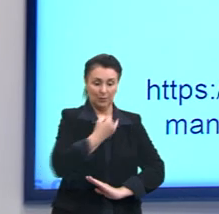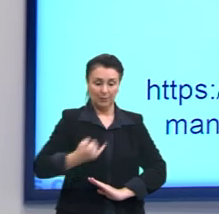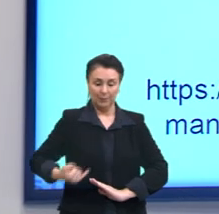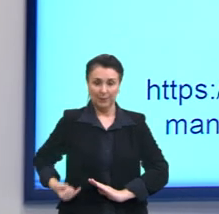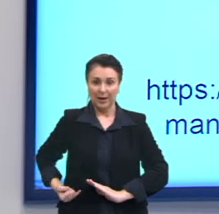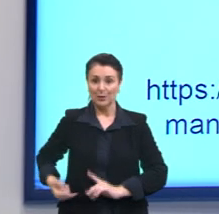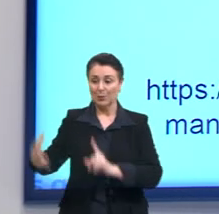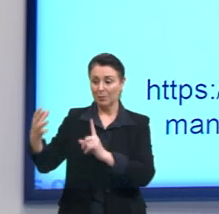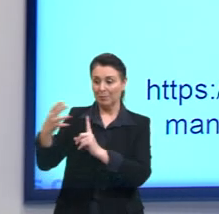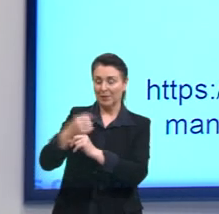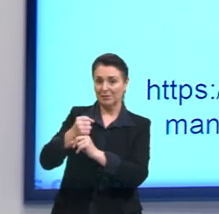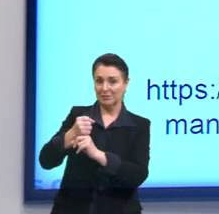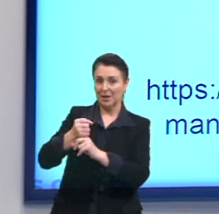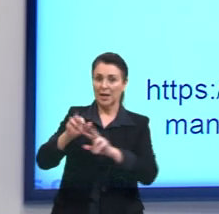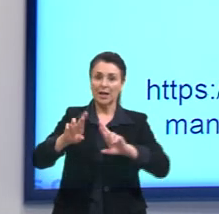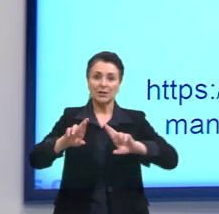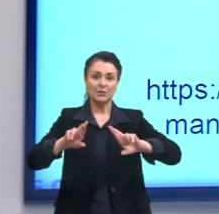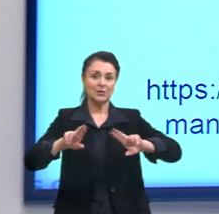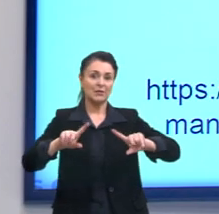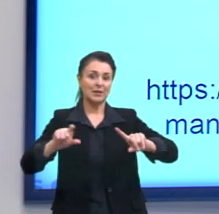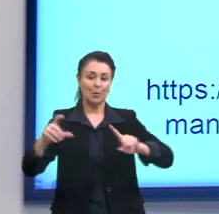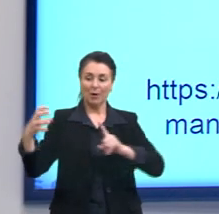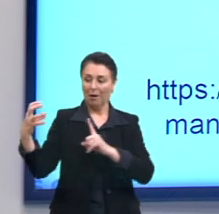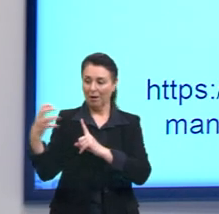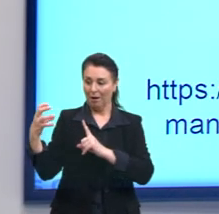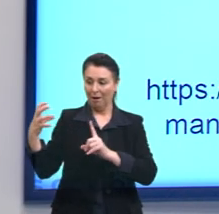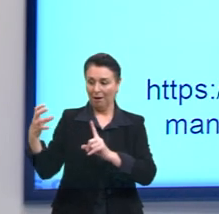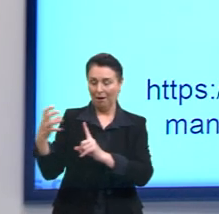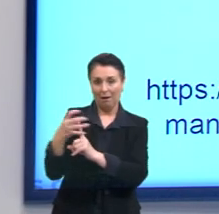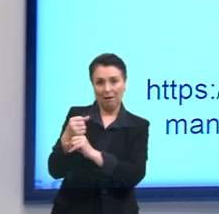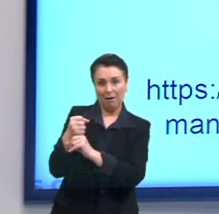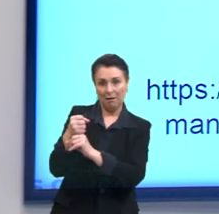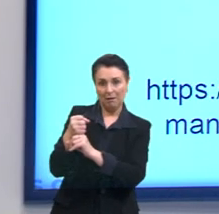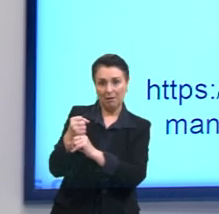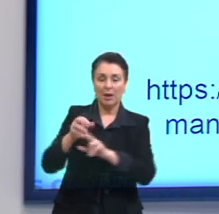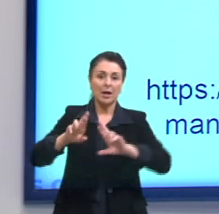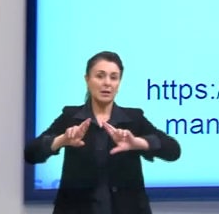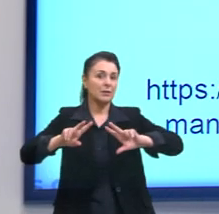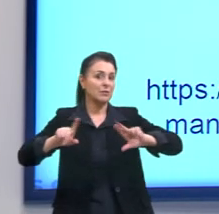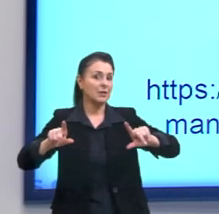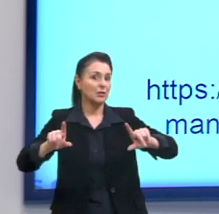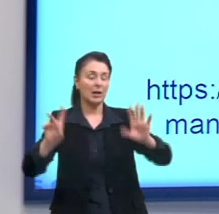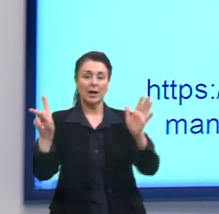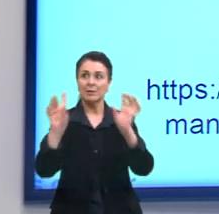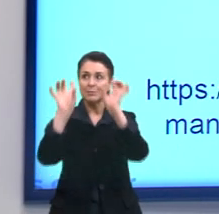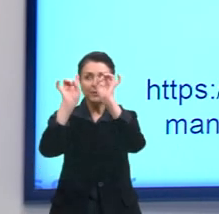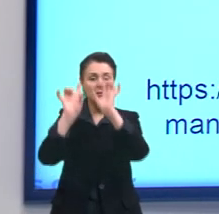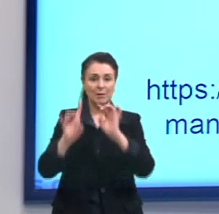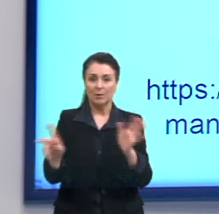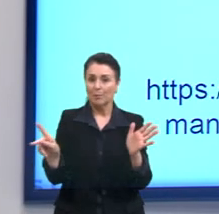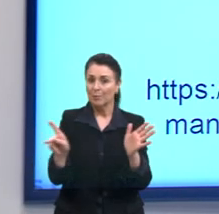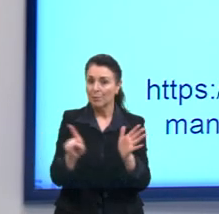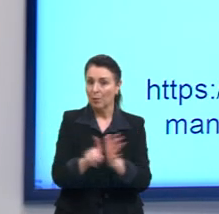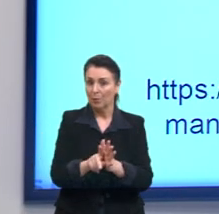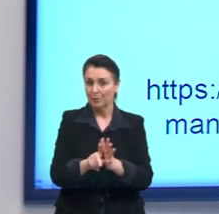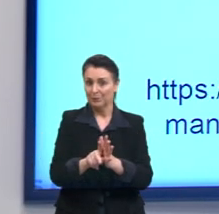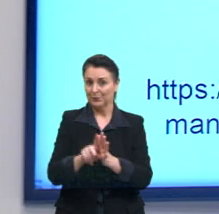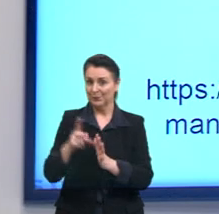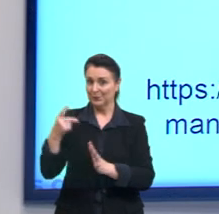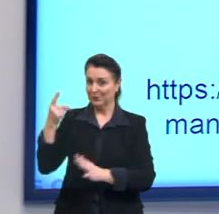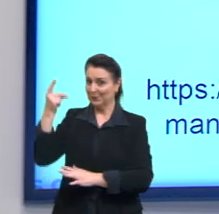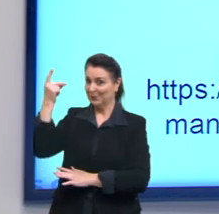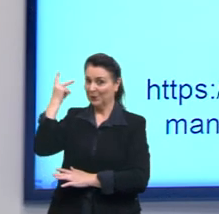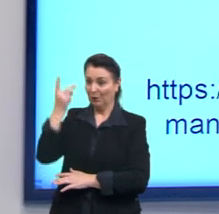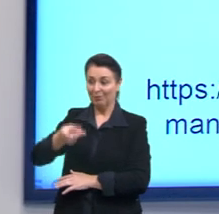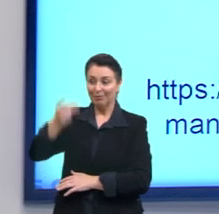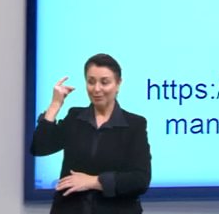com todo e todo e qualquer Império Aliás com esse conceito de imperialismo que a específico de um tempo mas por que que a gente está